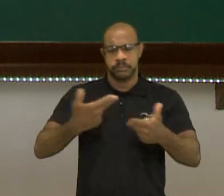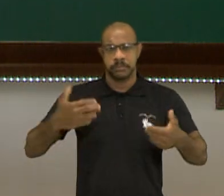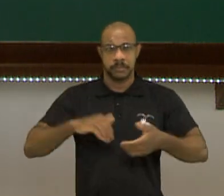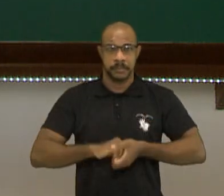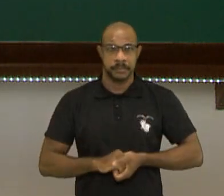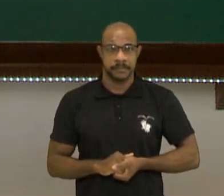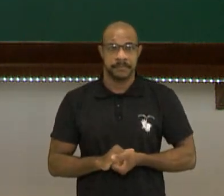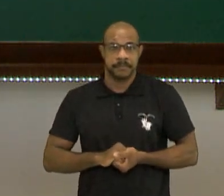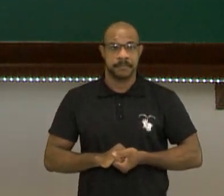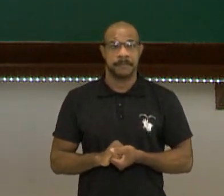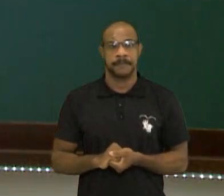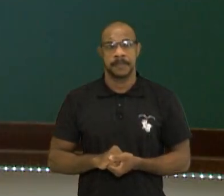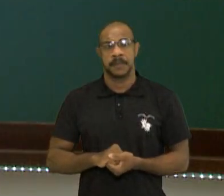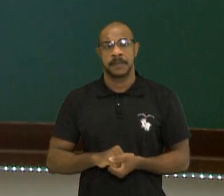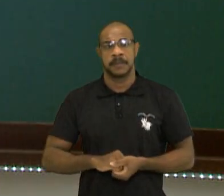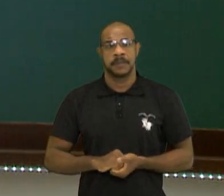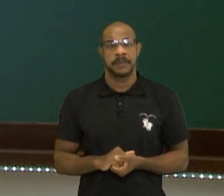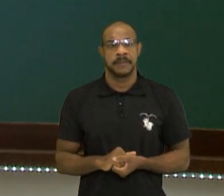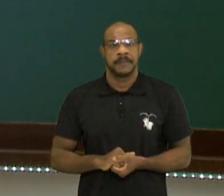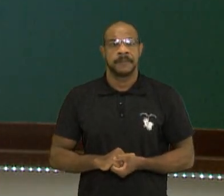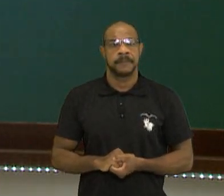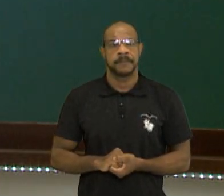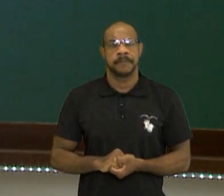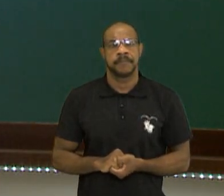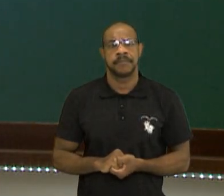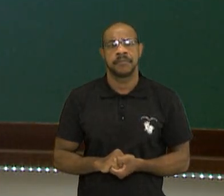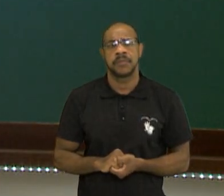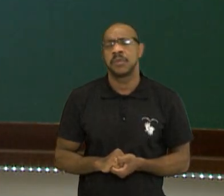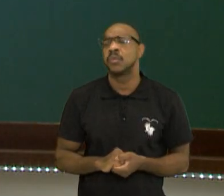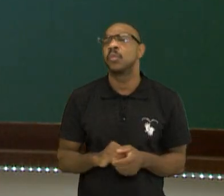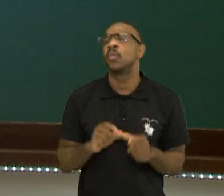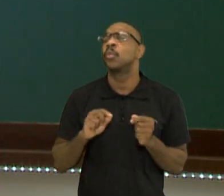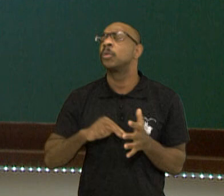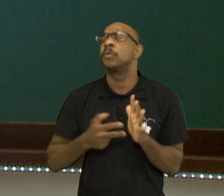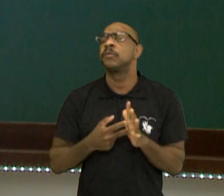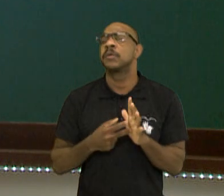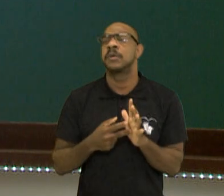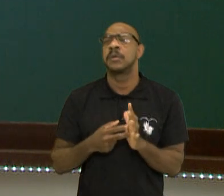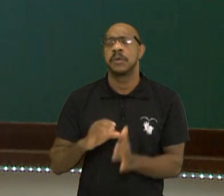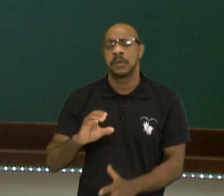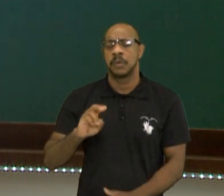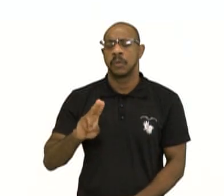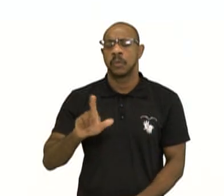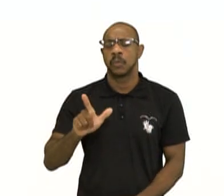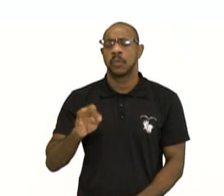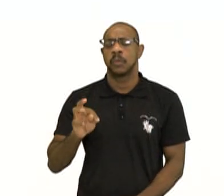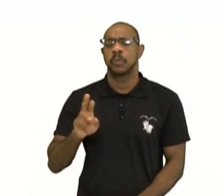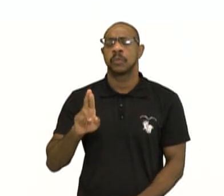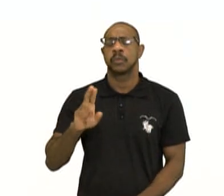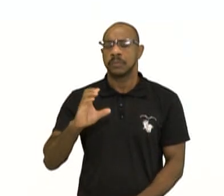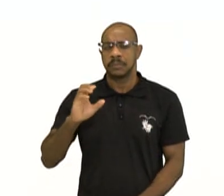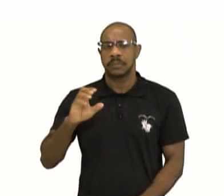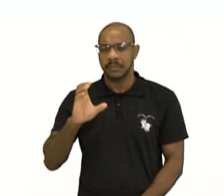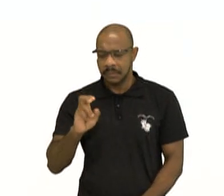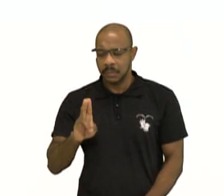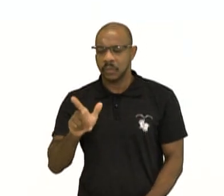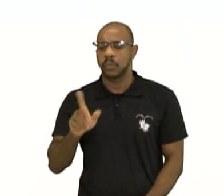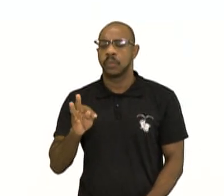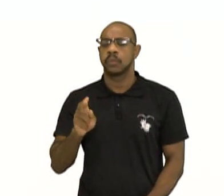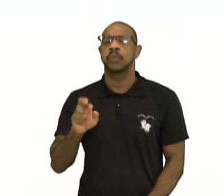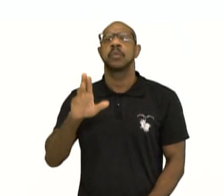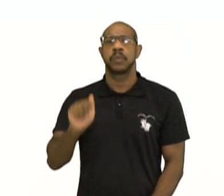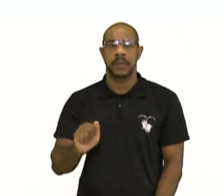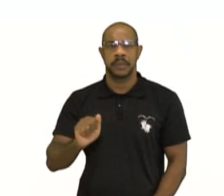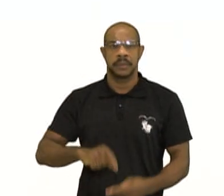Bacana? Comigo? O que você define por cultura? O que é ter uma postura